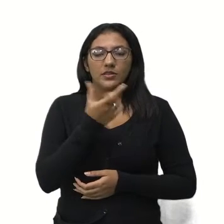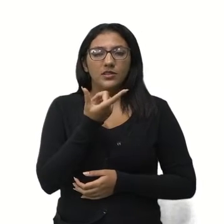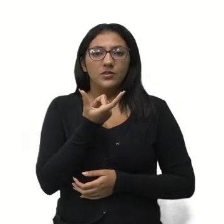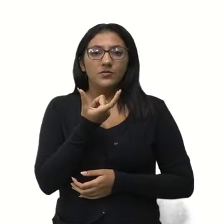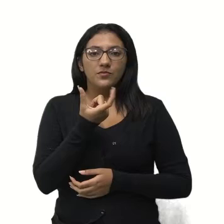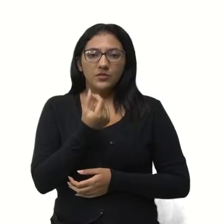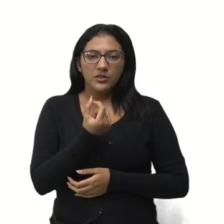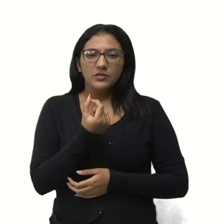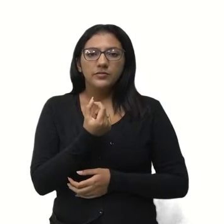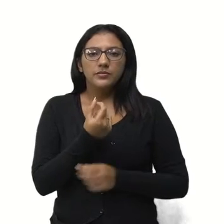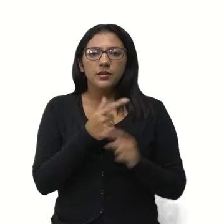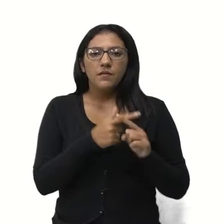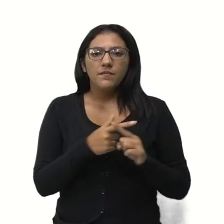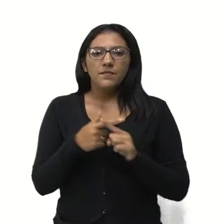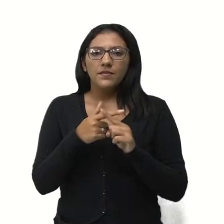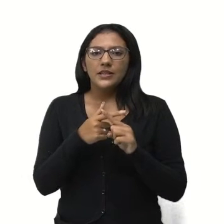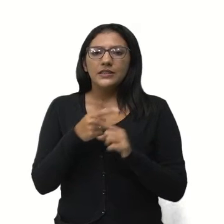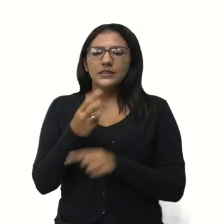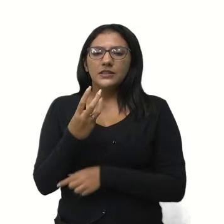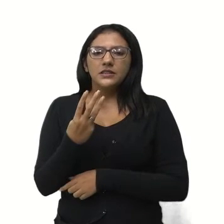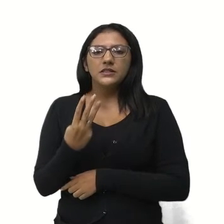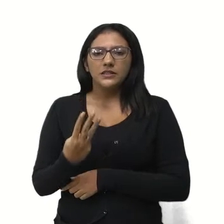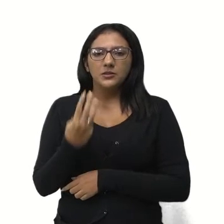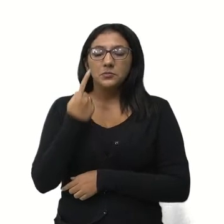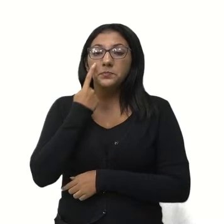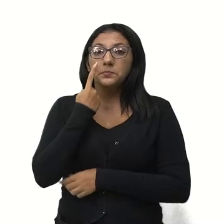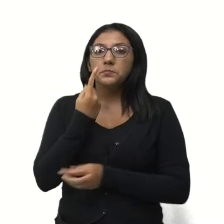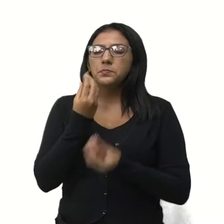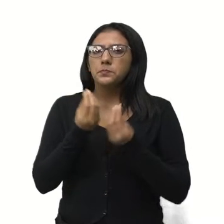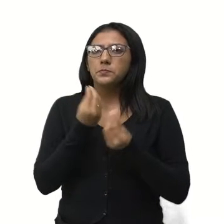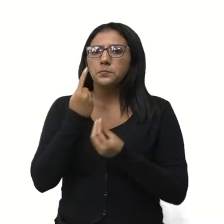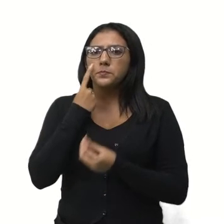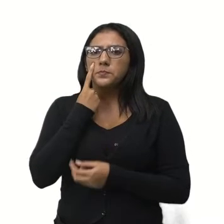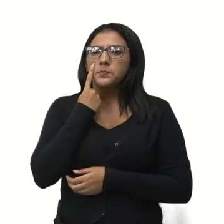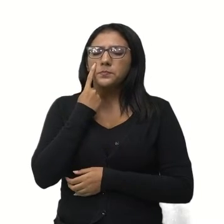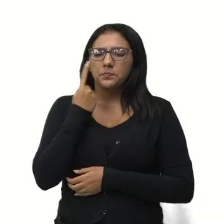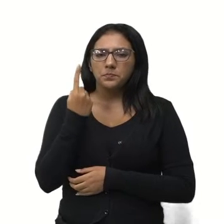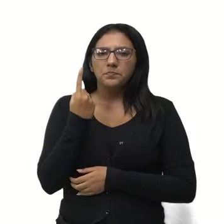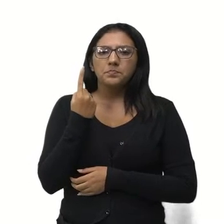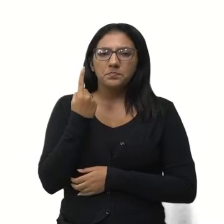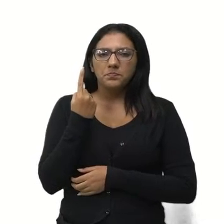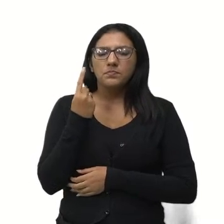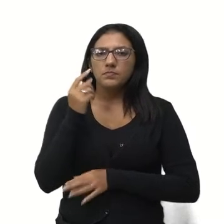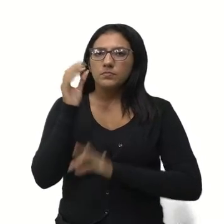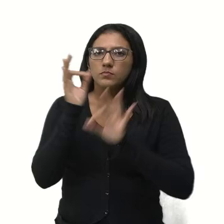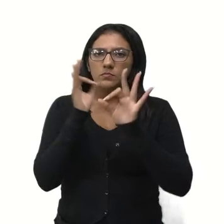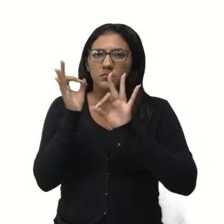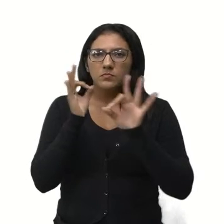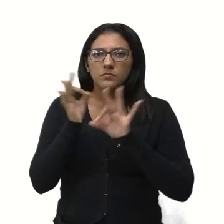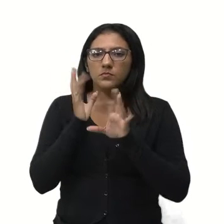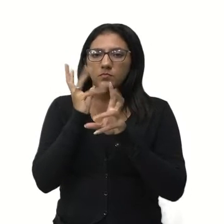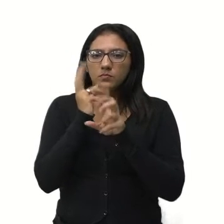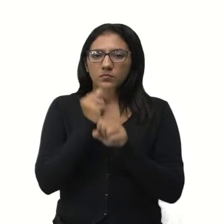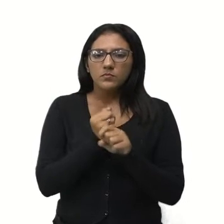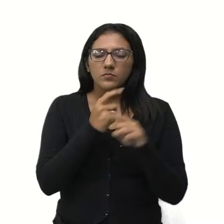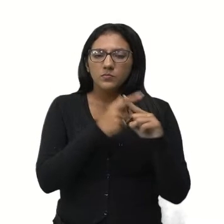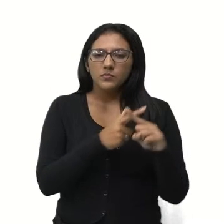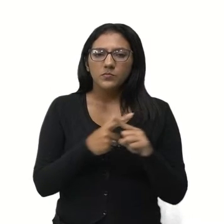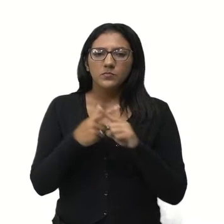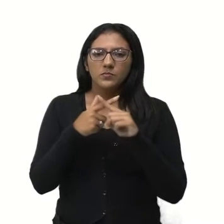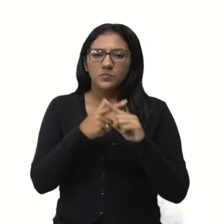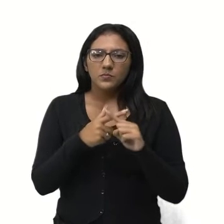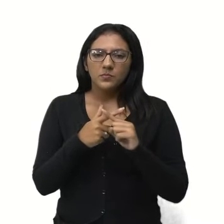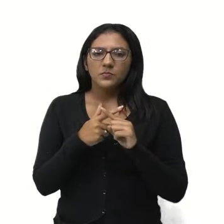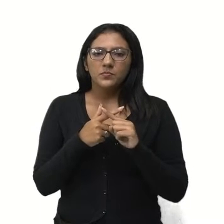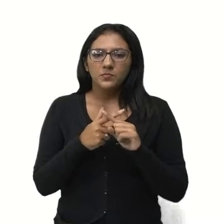4.920 multiplicado por 3. Bora ver quanto é que vai dar aqui. 3 vezes 0 vai dar 0. 3 vezes 2 vai dar 6. 3